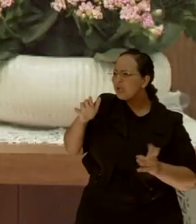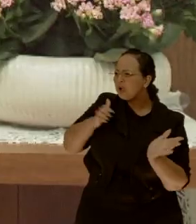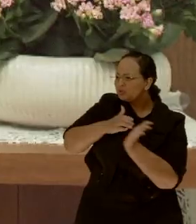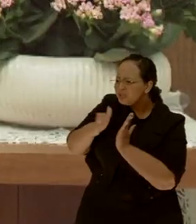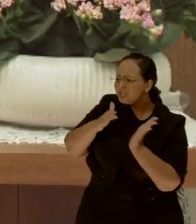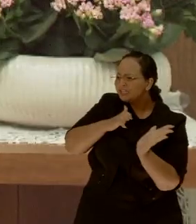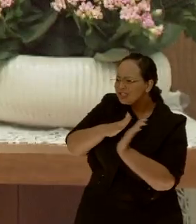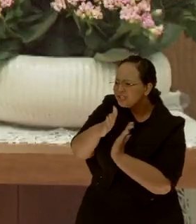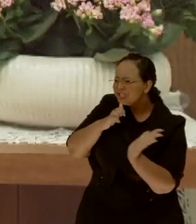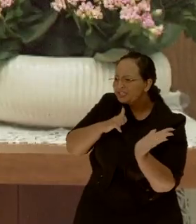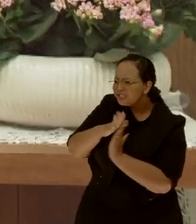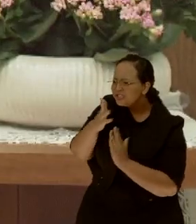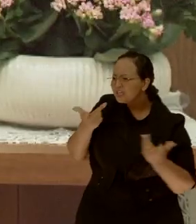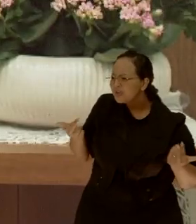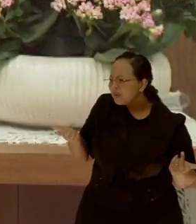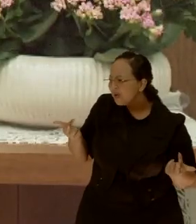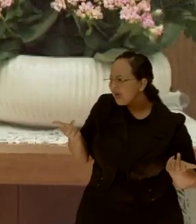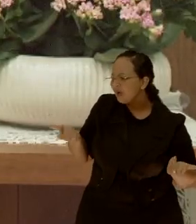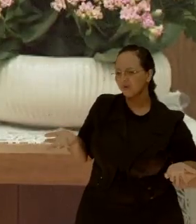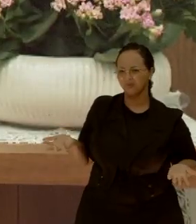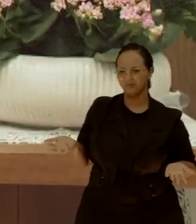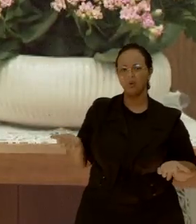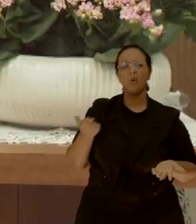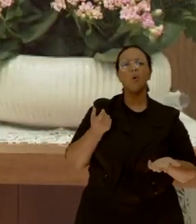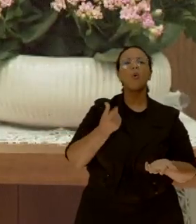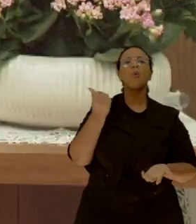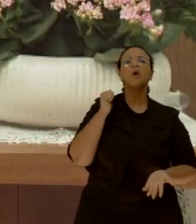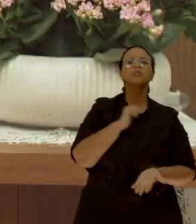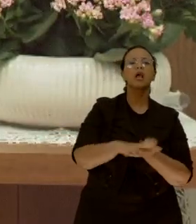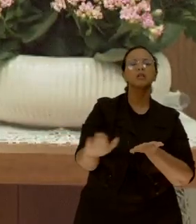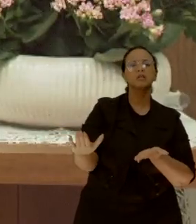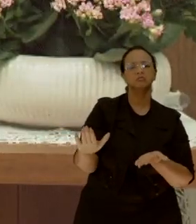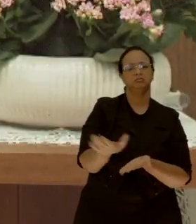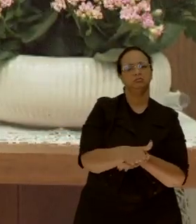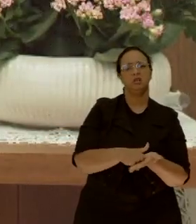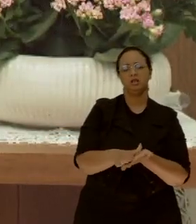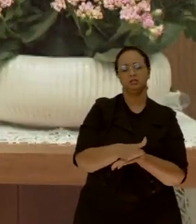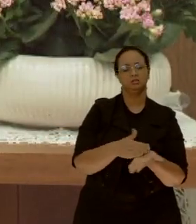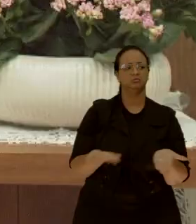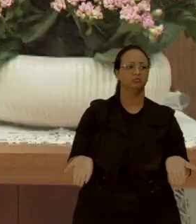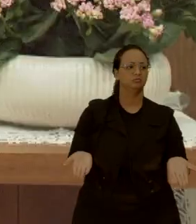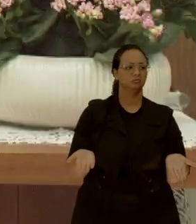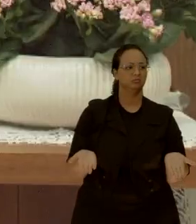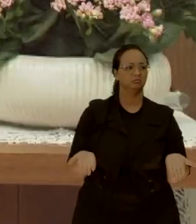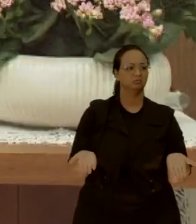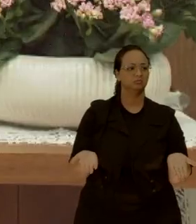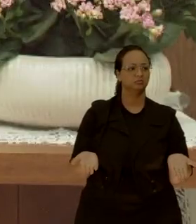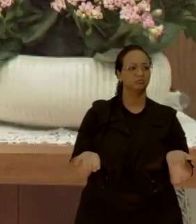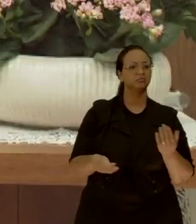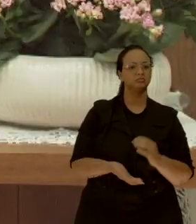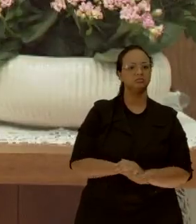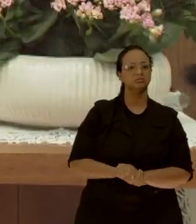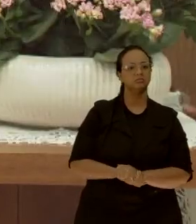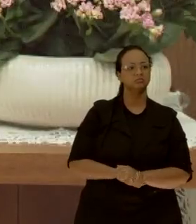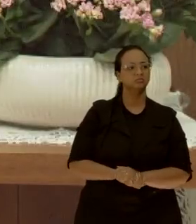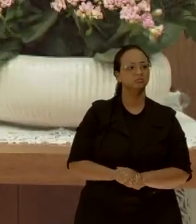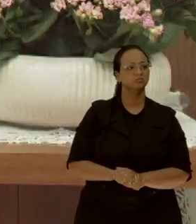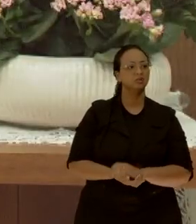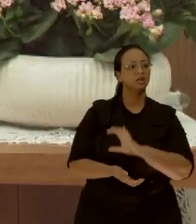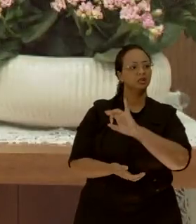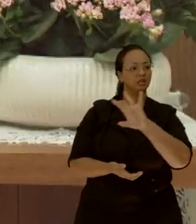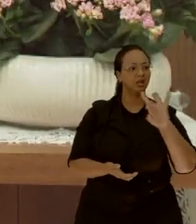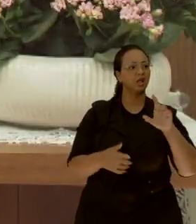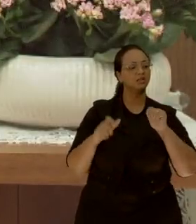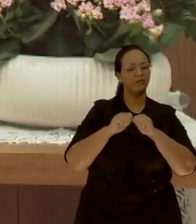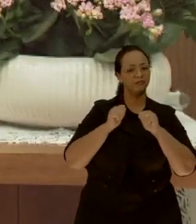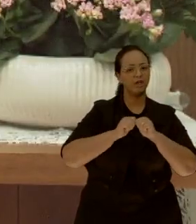Sabe quanto nós gastamos? Nada. A irmã ali faz o programa, a outra irmã ali, os irmãos ali.